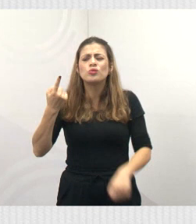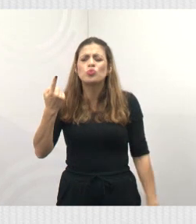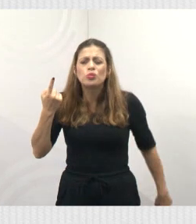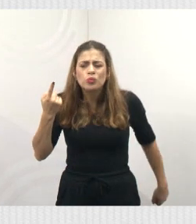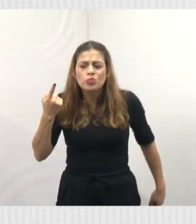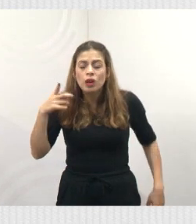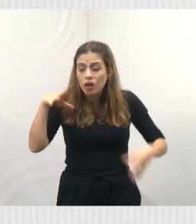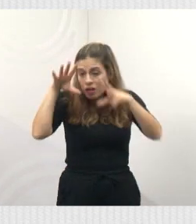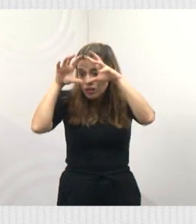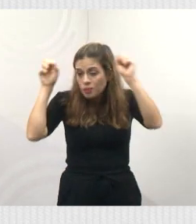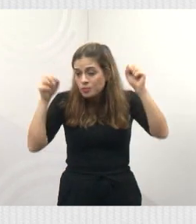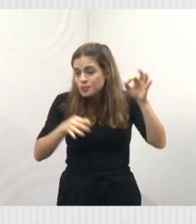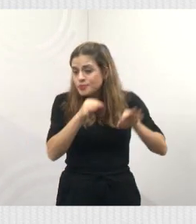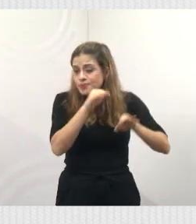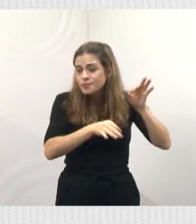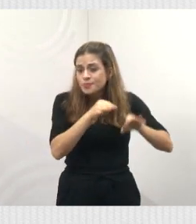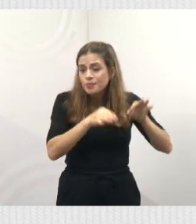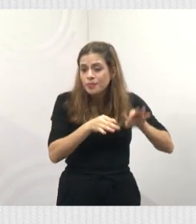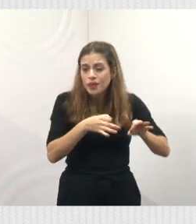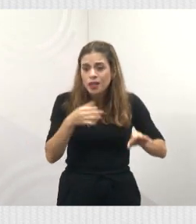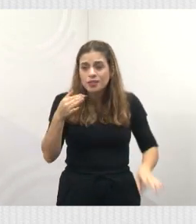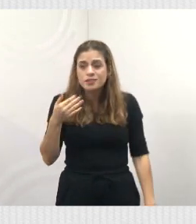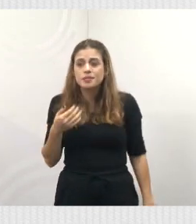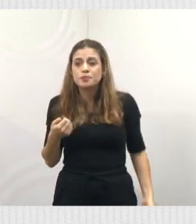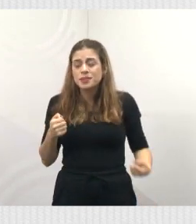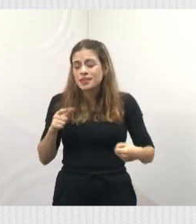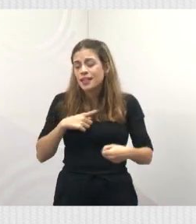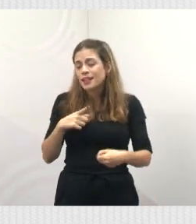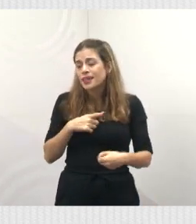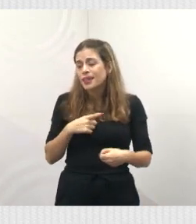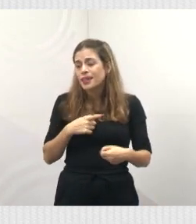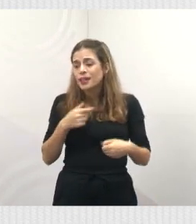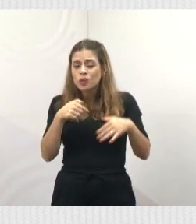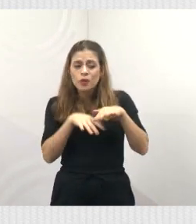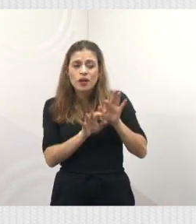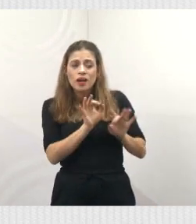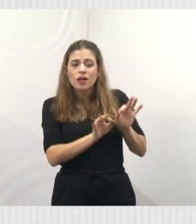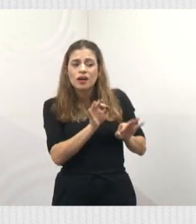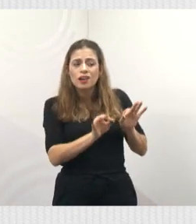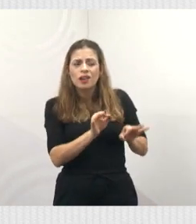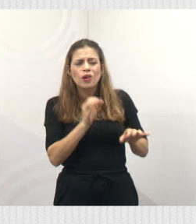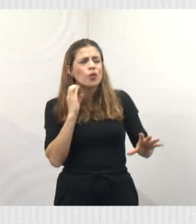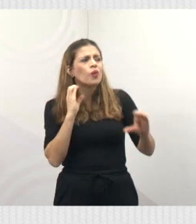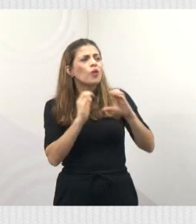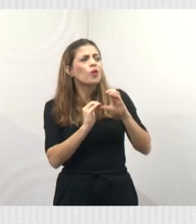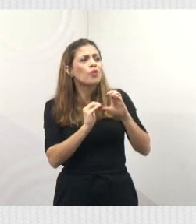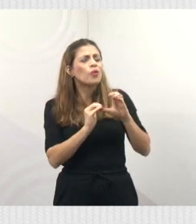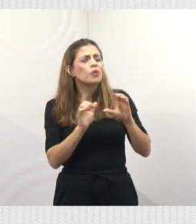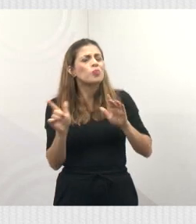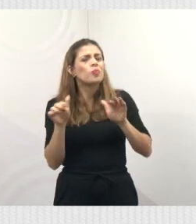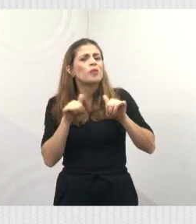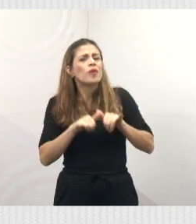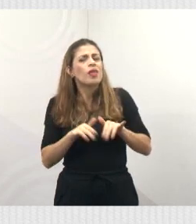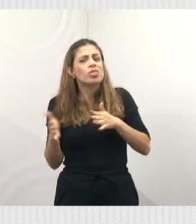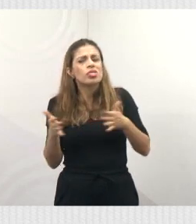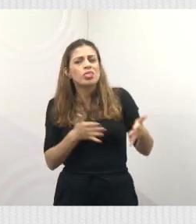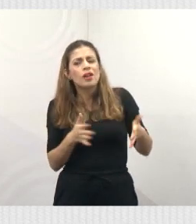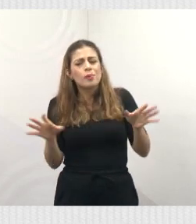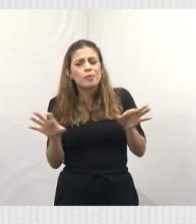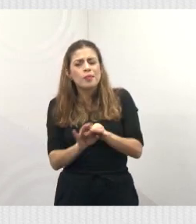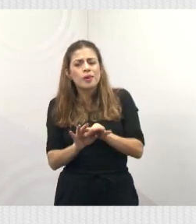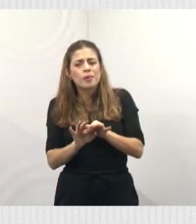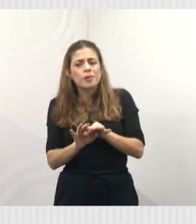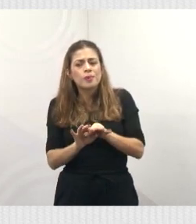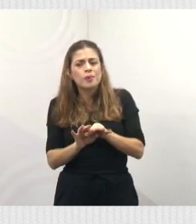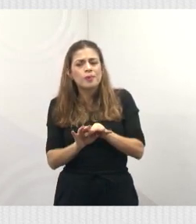Contas entende que deve ter mais um controle interno com autonomia, com concurso, com estabilidade, dando os pareceres vinculando